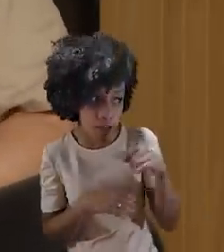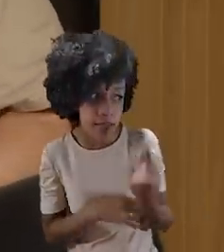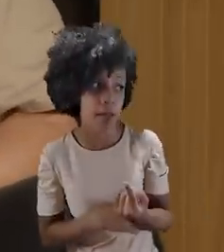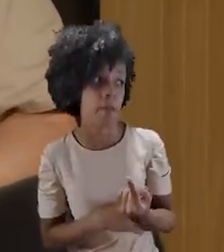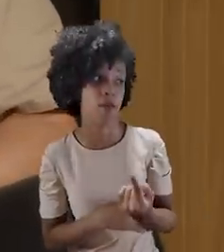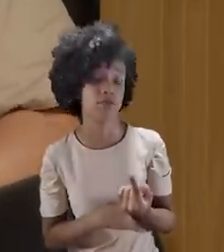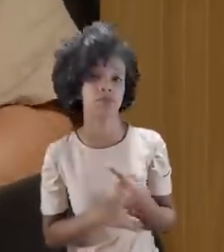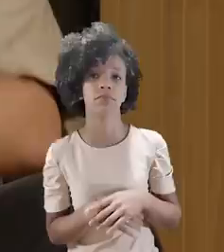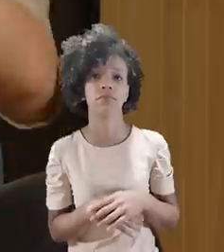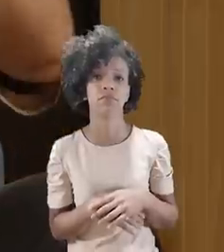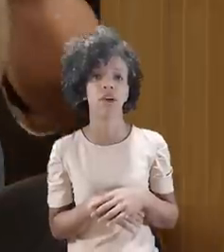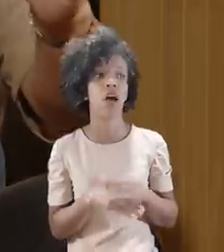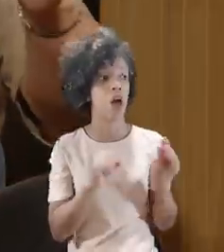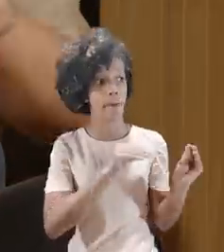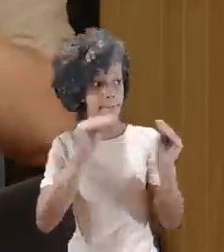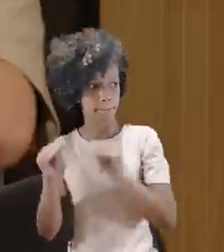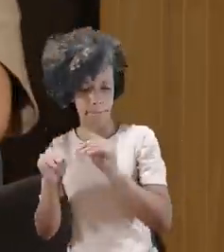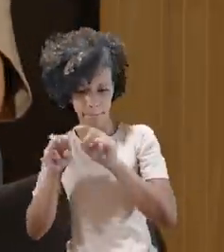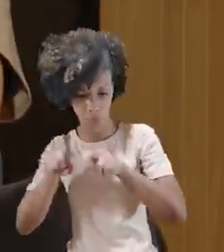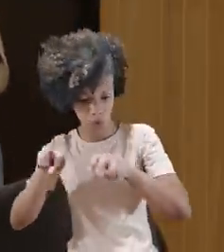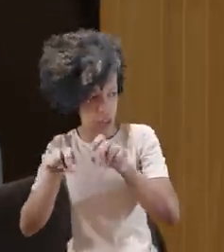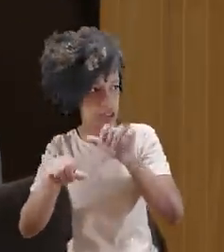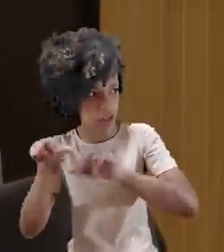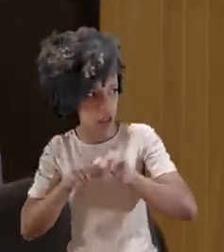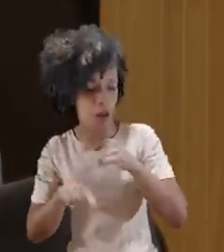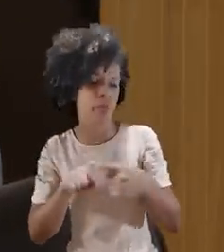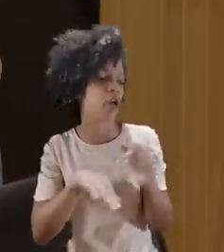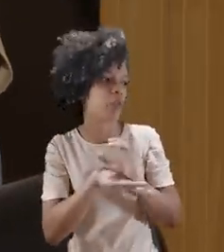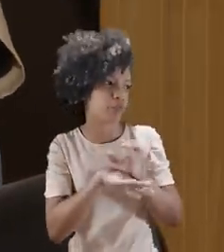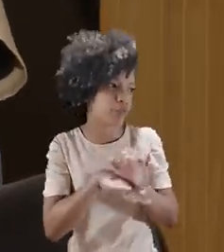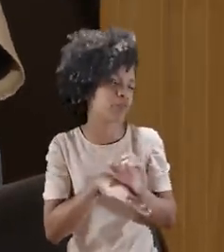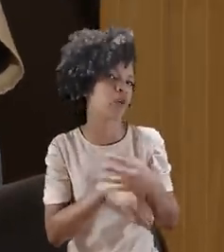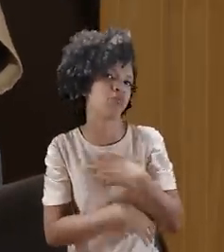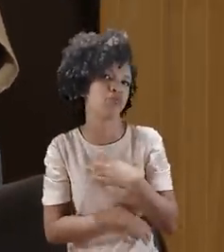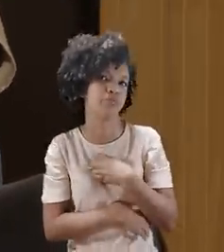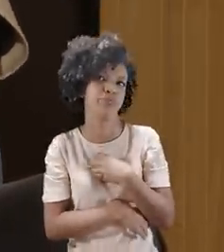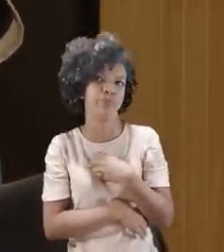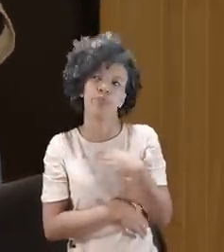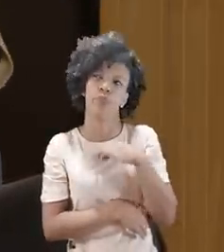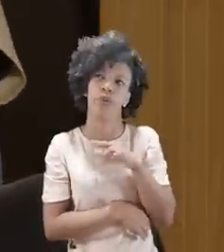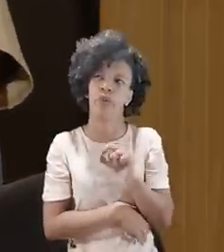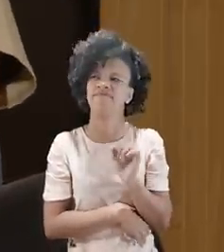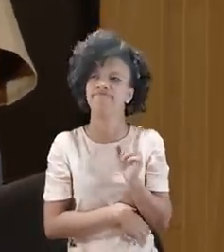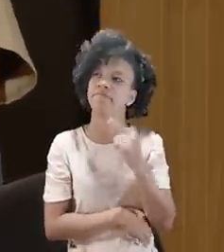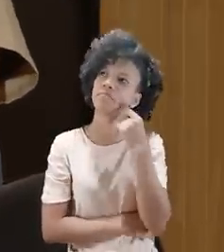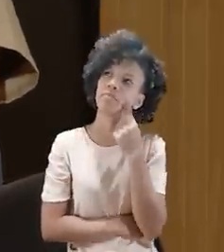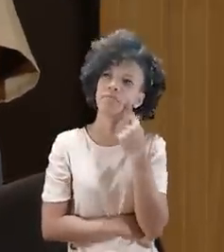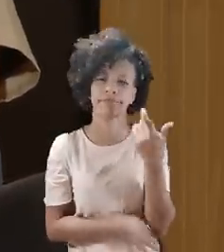depois ela te leva para outra sala que geralmente nesses cursos modelos modelo